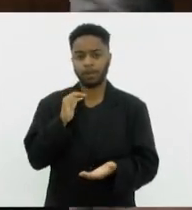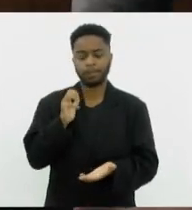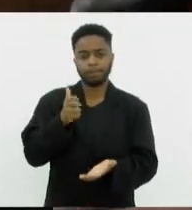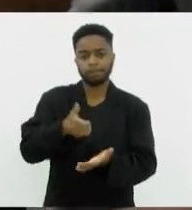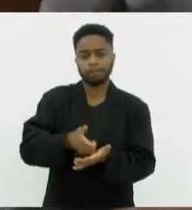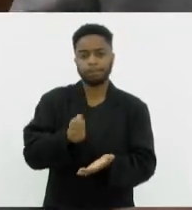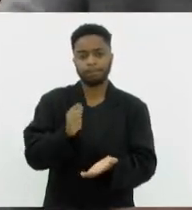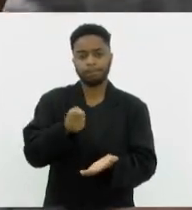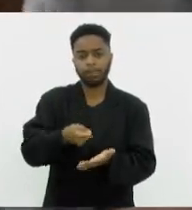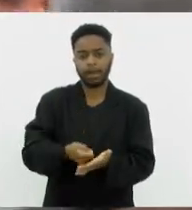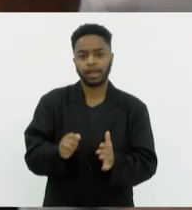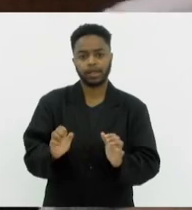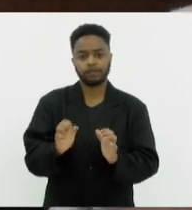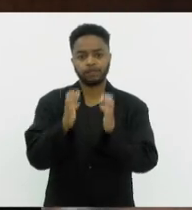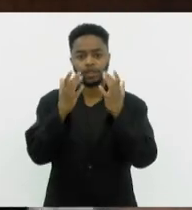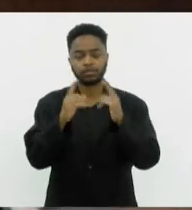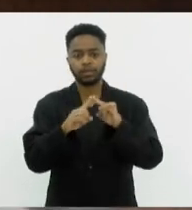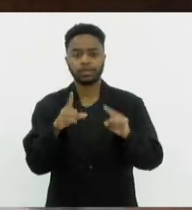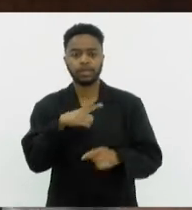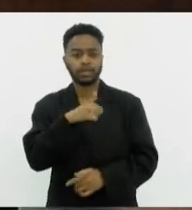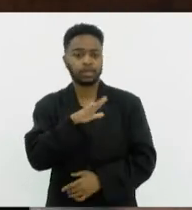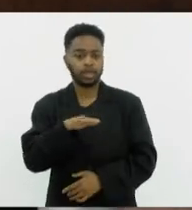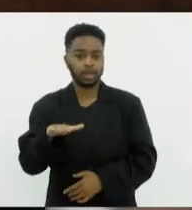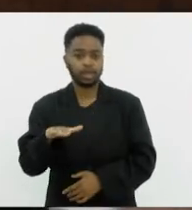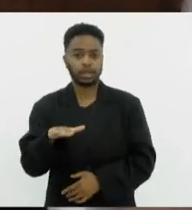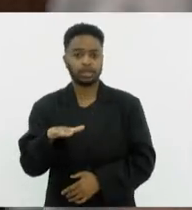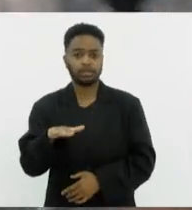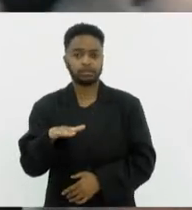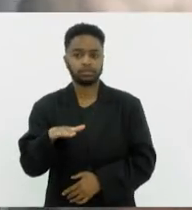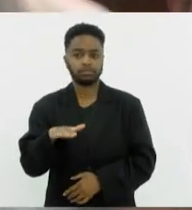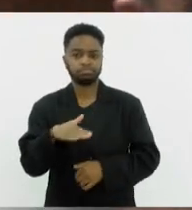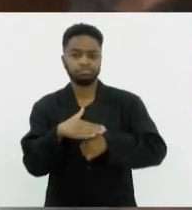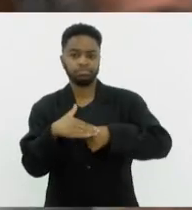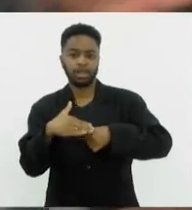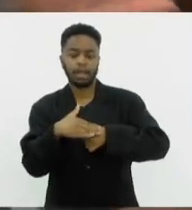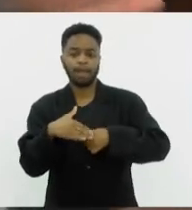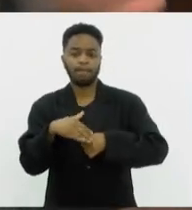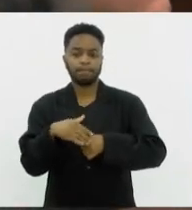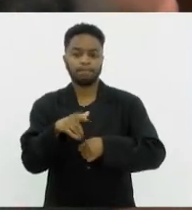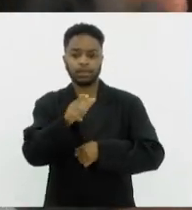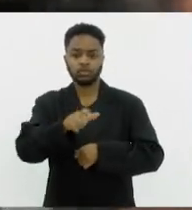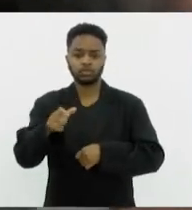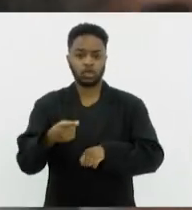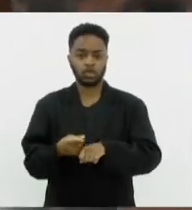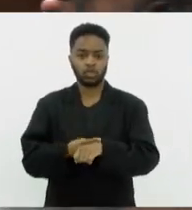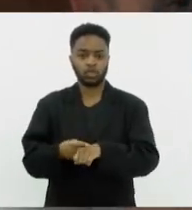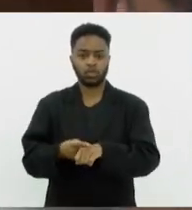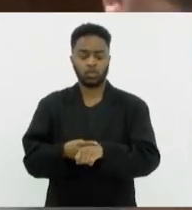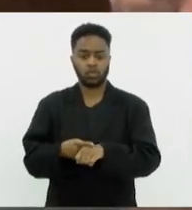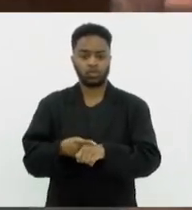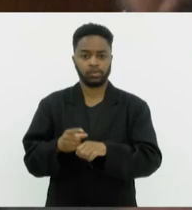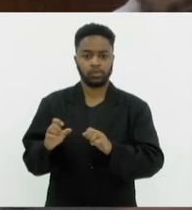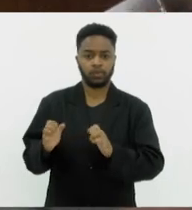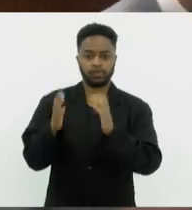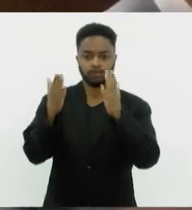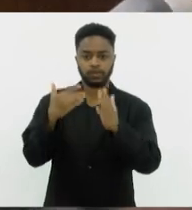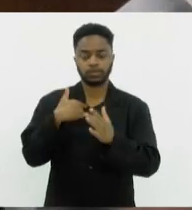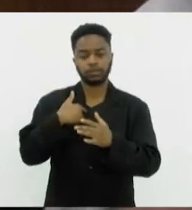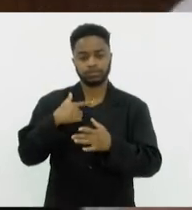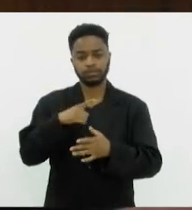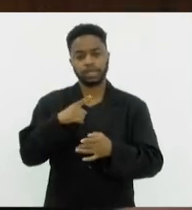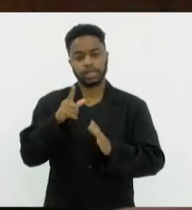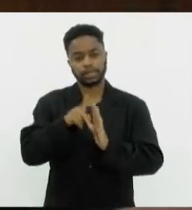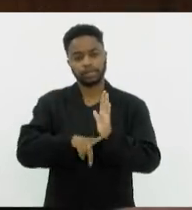eventos, crianças alisando pessoas nuas em eventos. Eu tenho uma lei que tramita